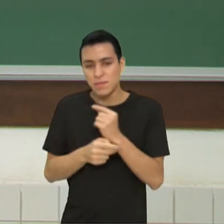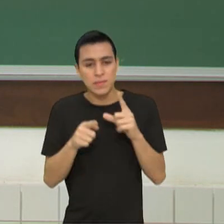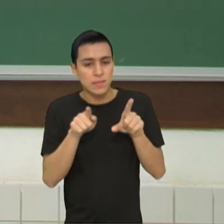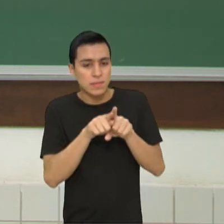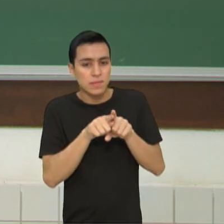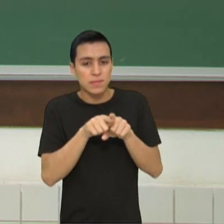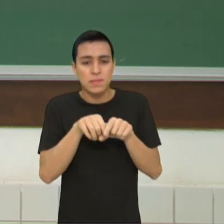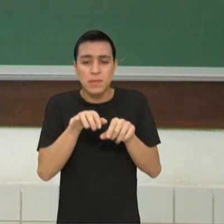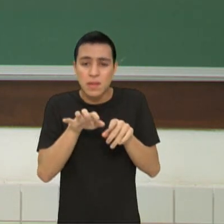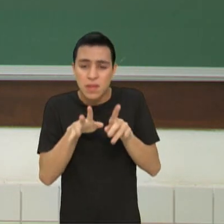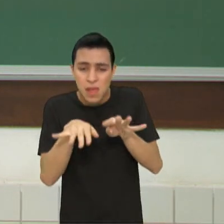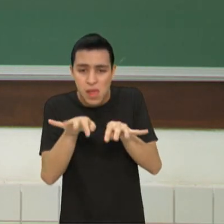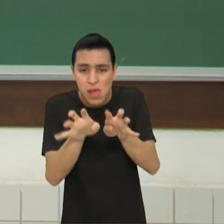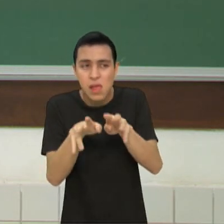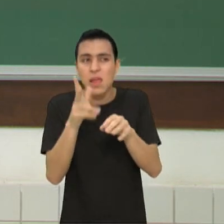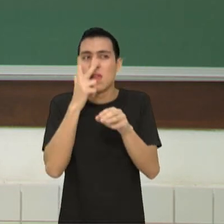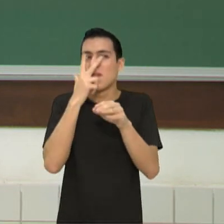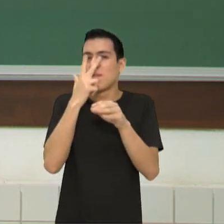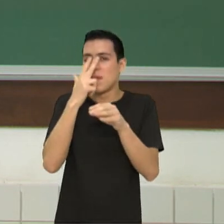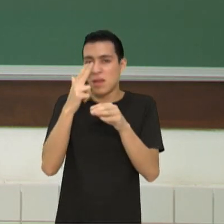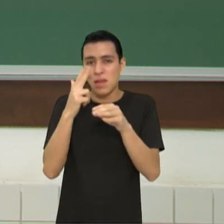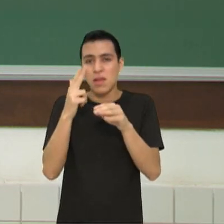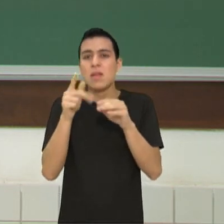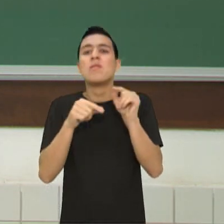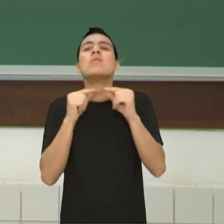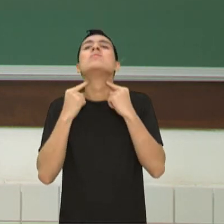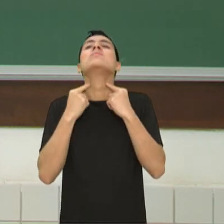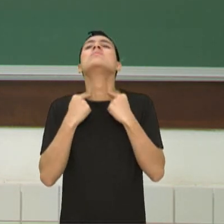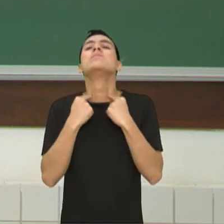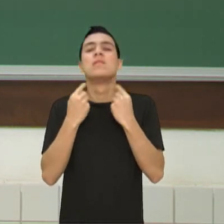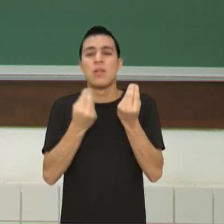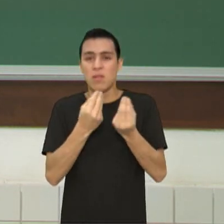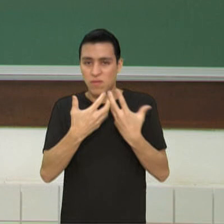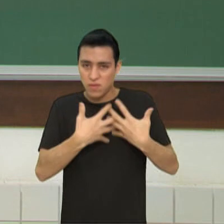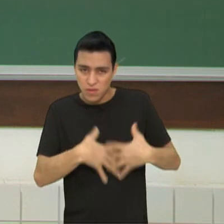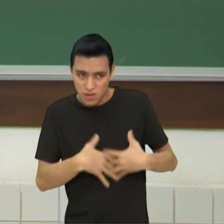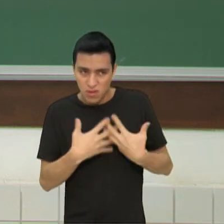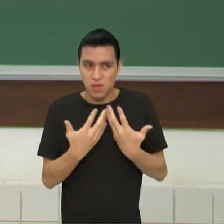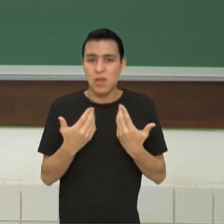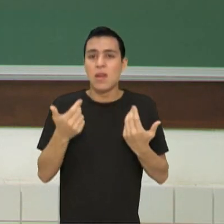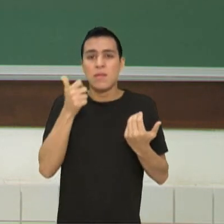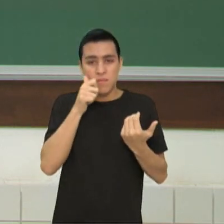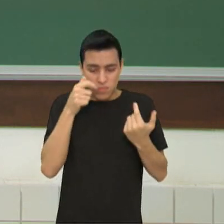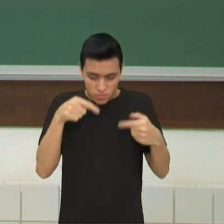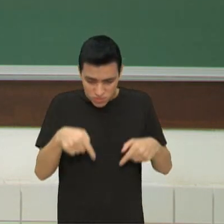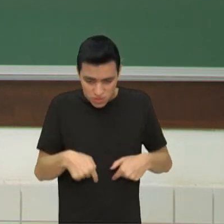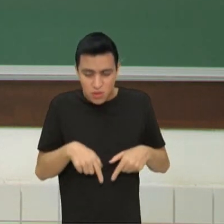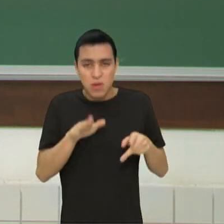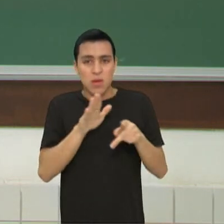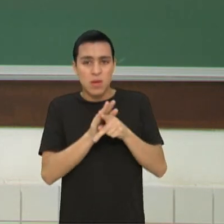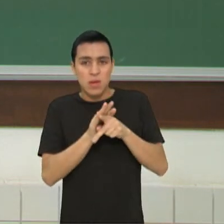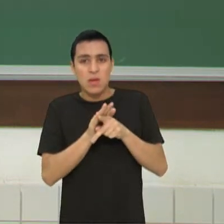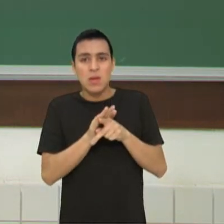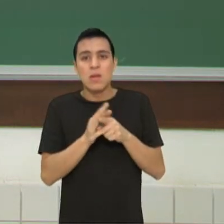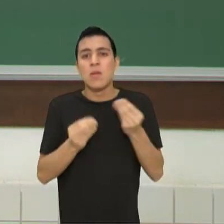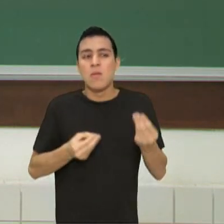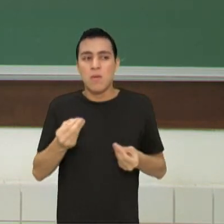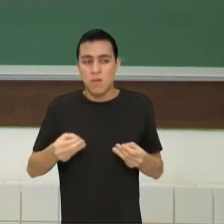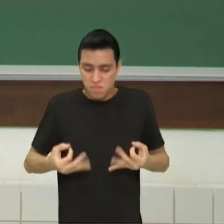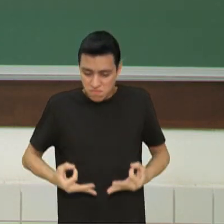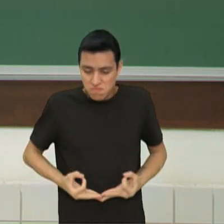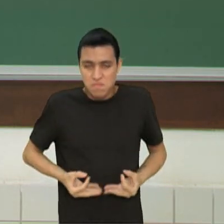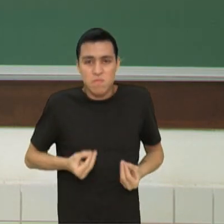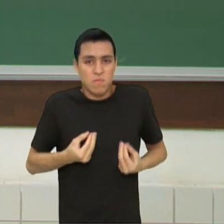se locomover, que levam os cílios da traqueia. Lá nas mulheres, os cílios das tubas